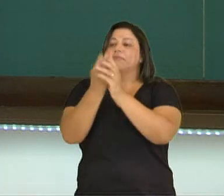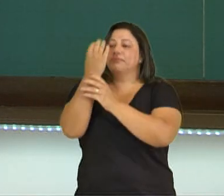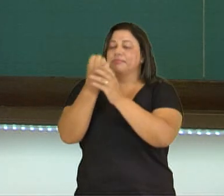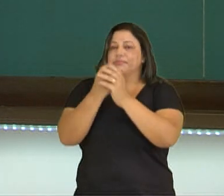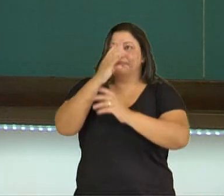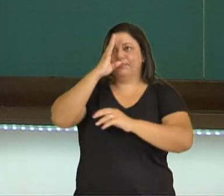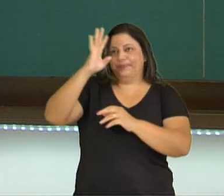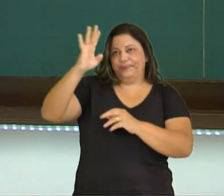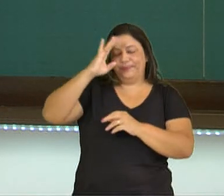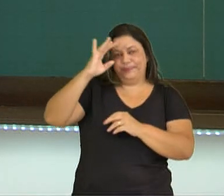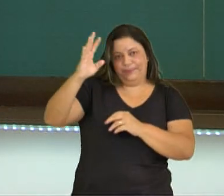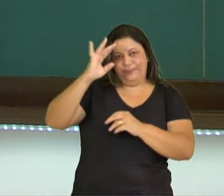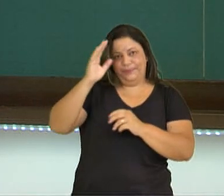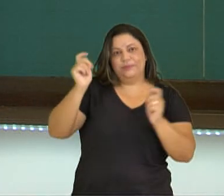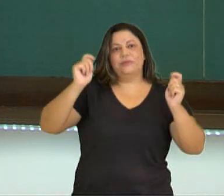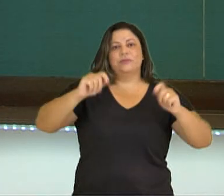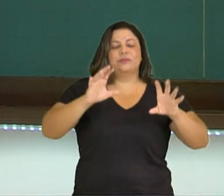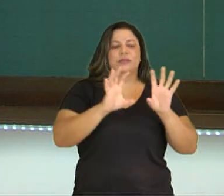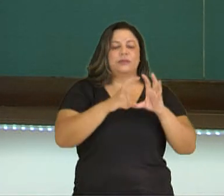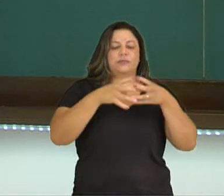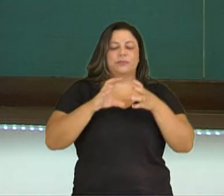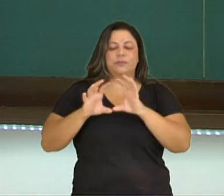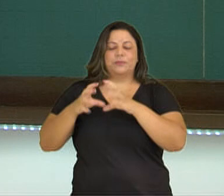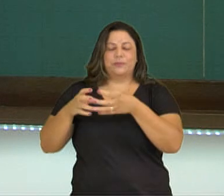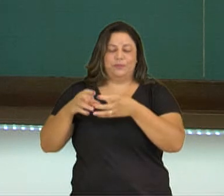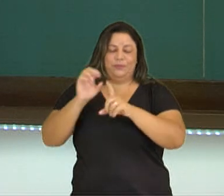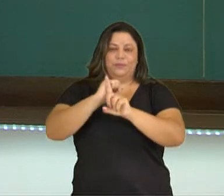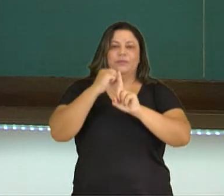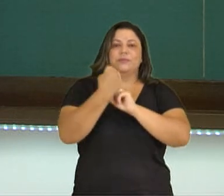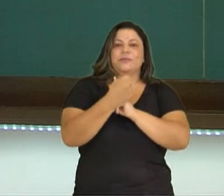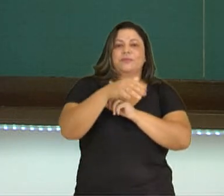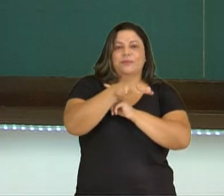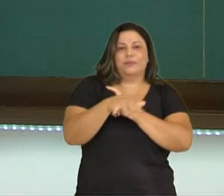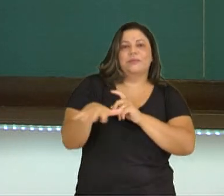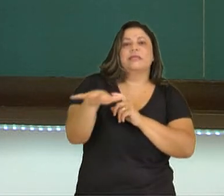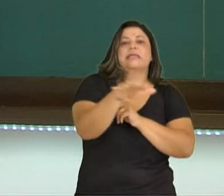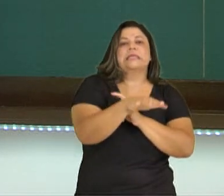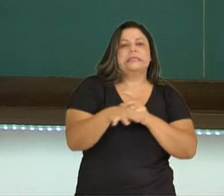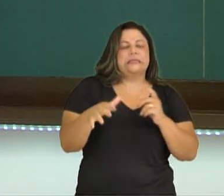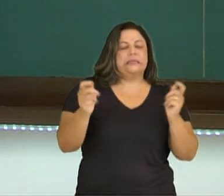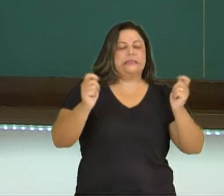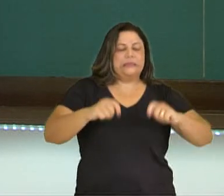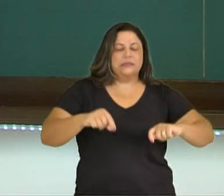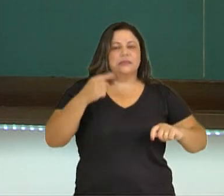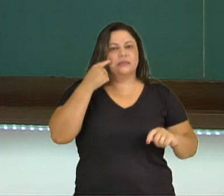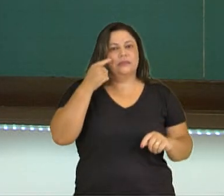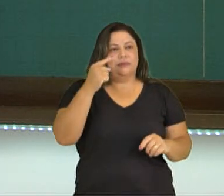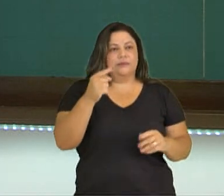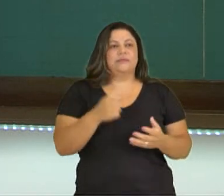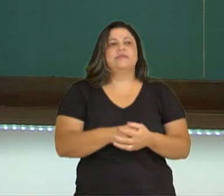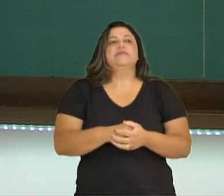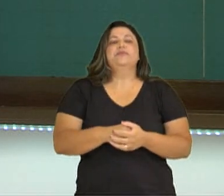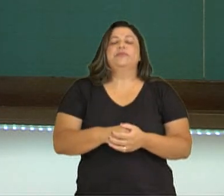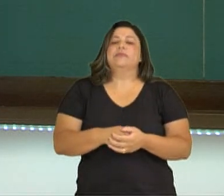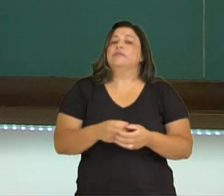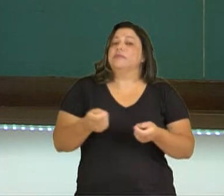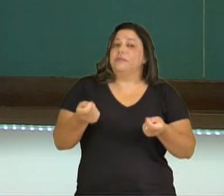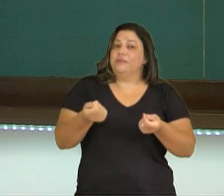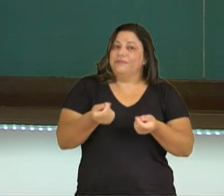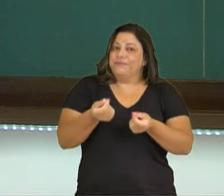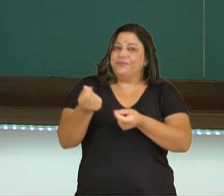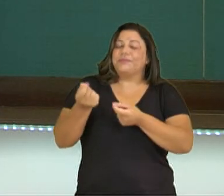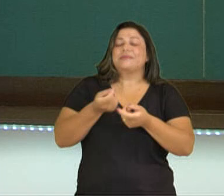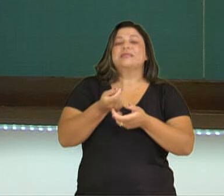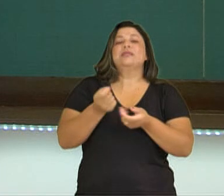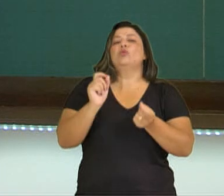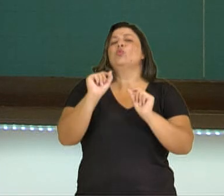está trazendo para nós ali, que são as classes sociais. Aquelas classes que têm uma quantidade maior financeira para gastar,